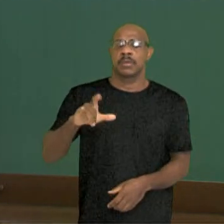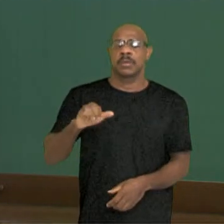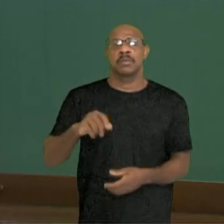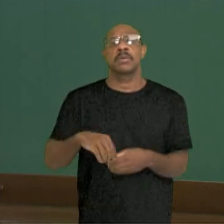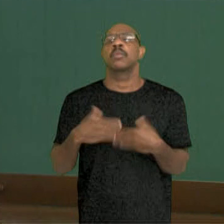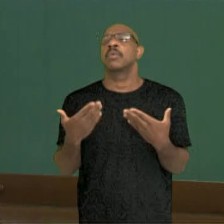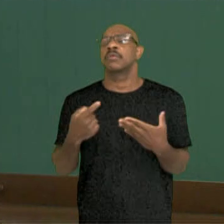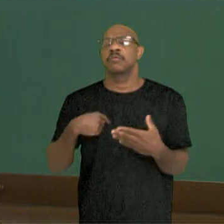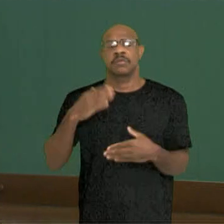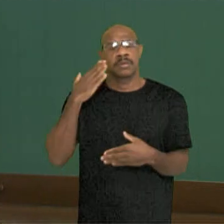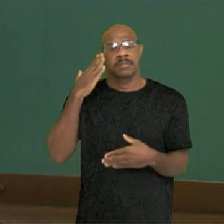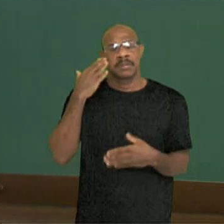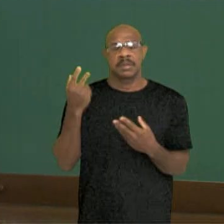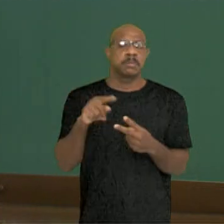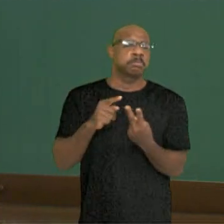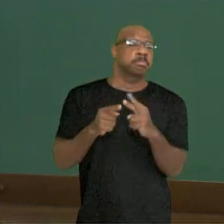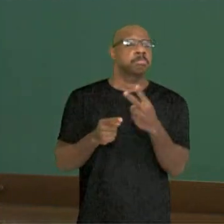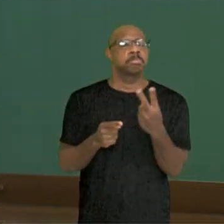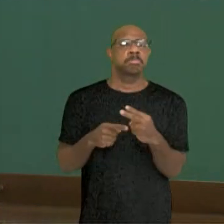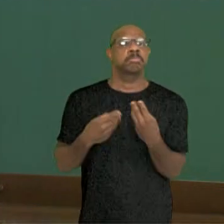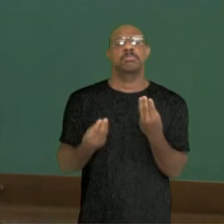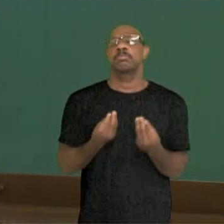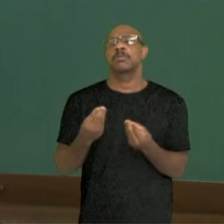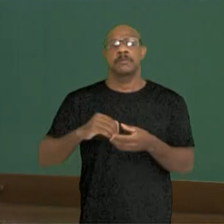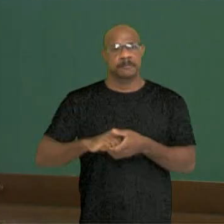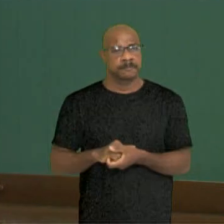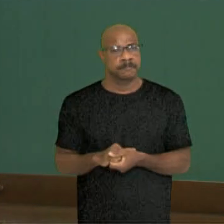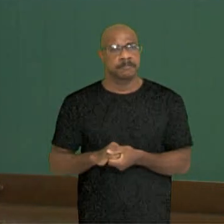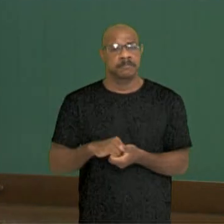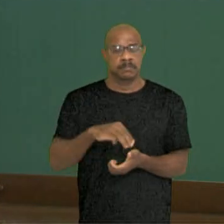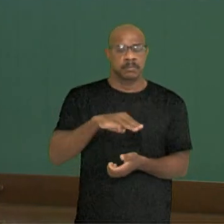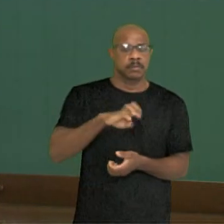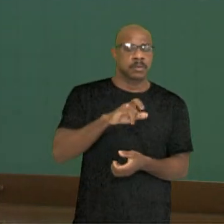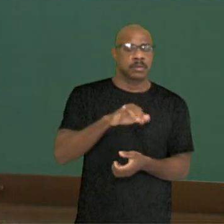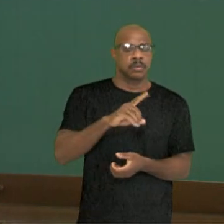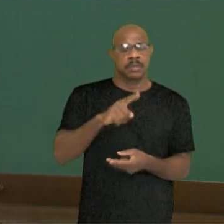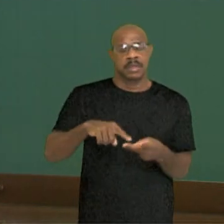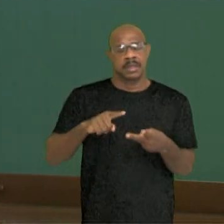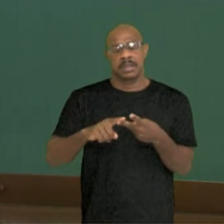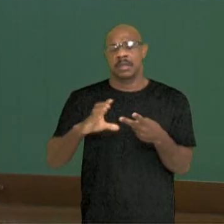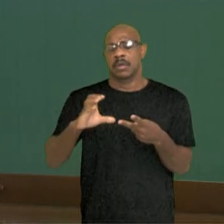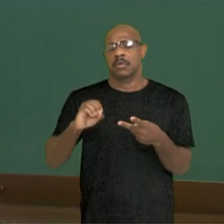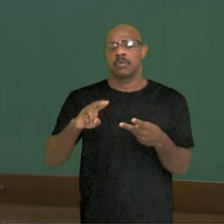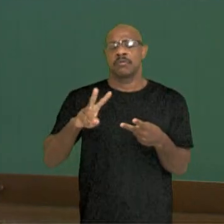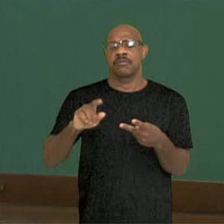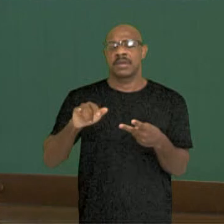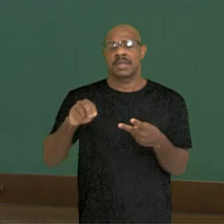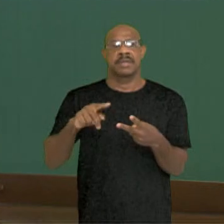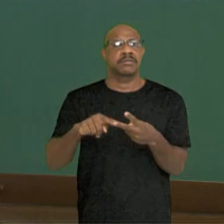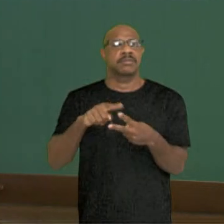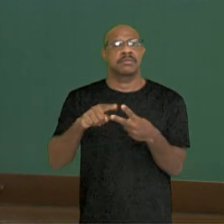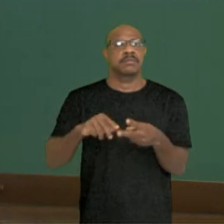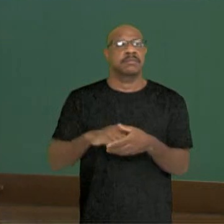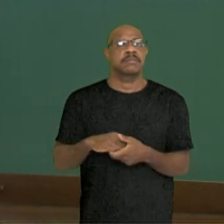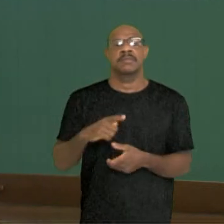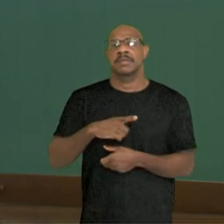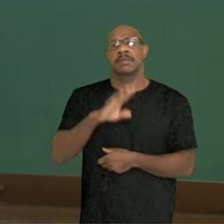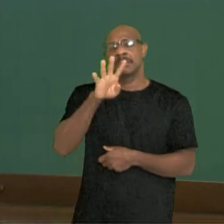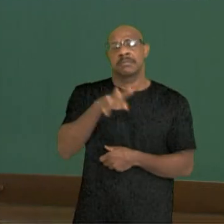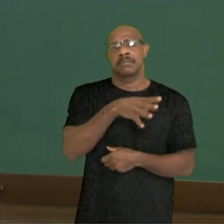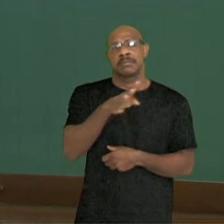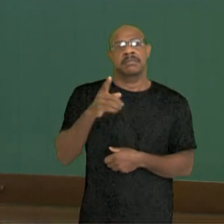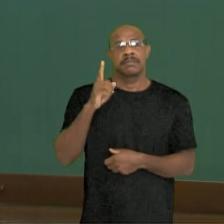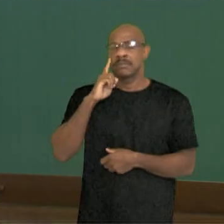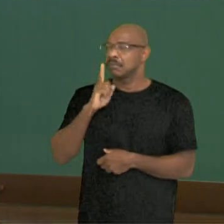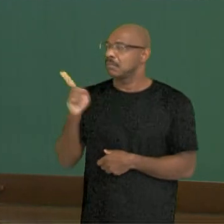vou saber que a ligação química é covalente ou molecular, professor? Eu separei, eu deixei aqui um slide com a tabela periódica e